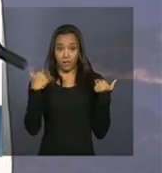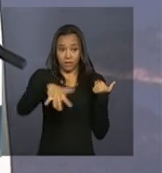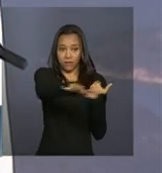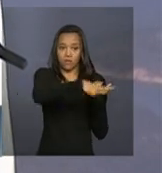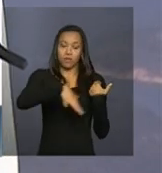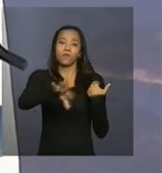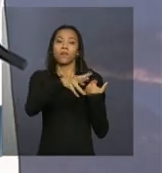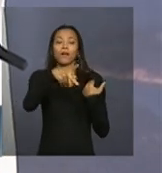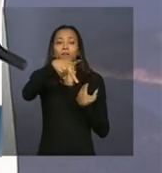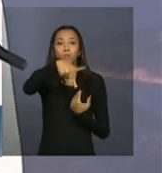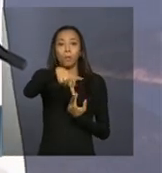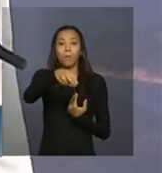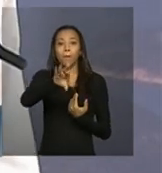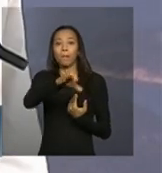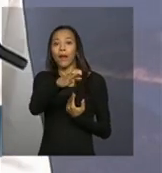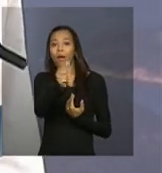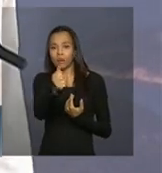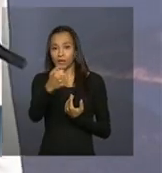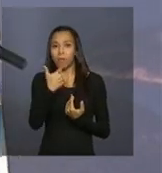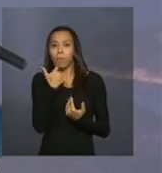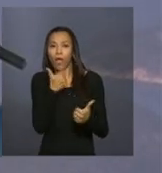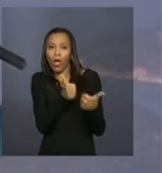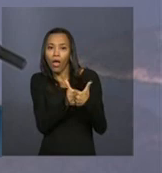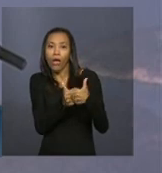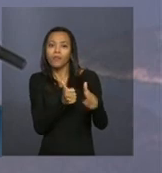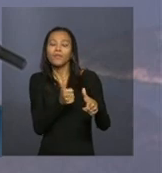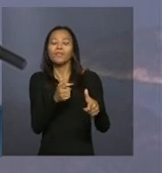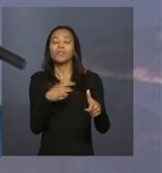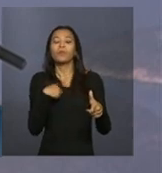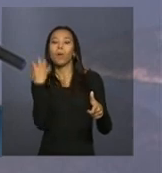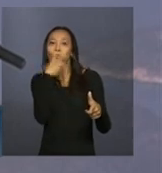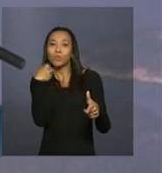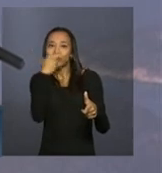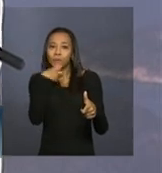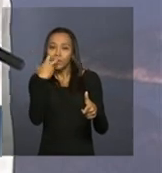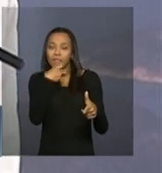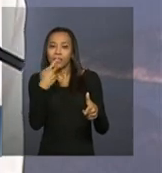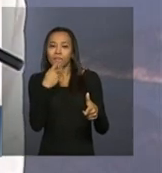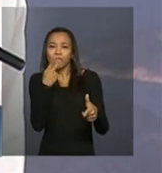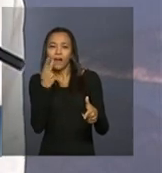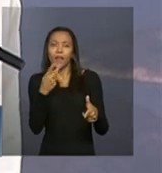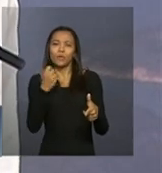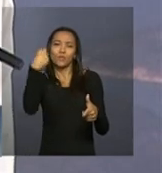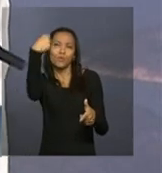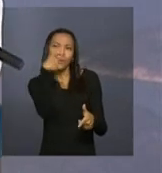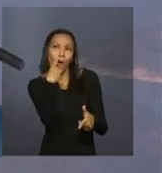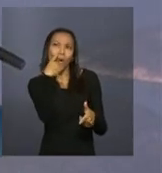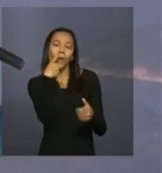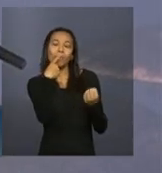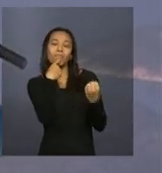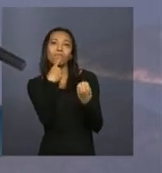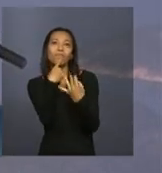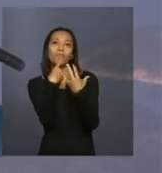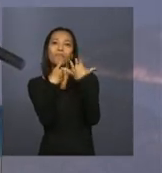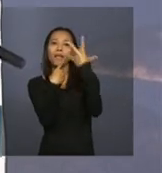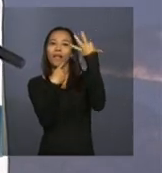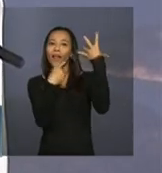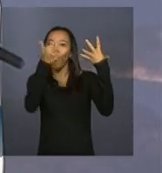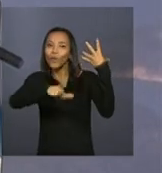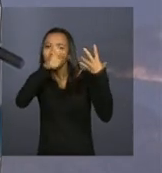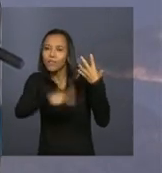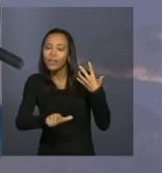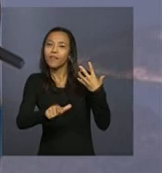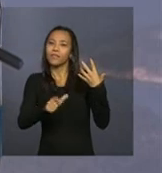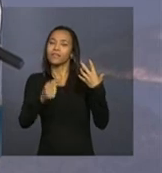presidente, tem uma música do Nelson Cavaquinho que diz, o sol é de brilhar mais de uma vez, a luz é